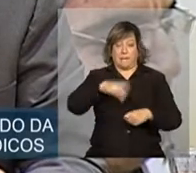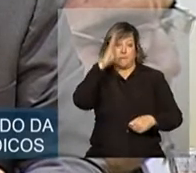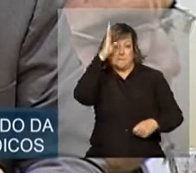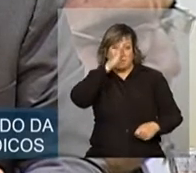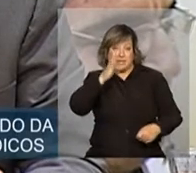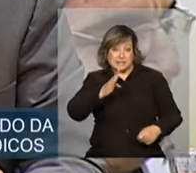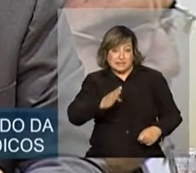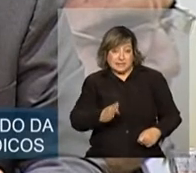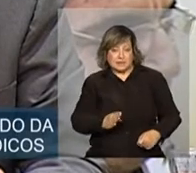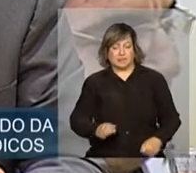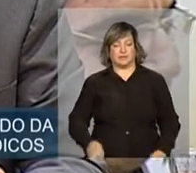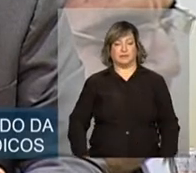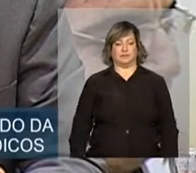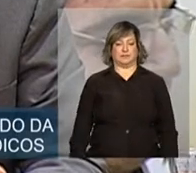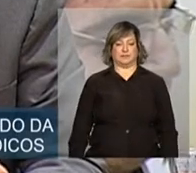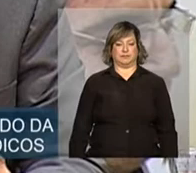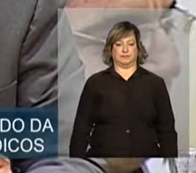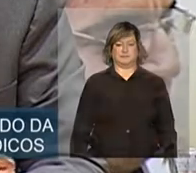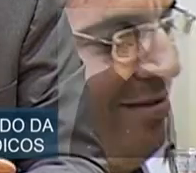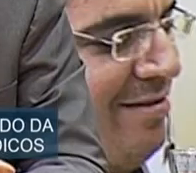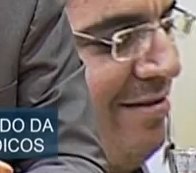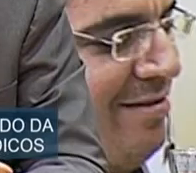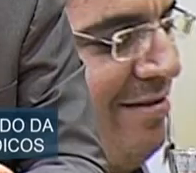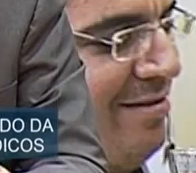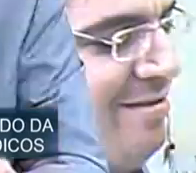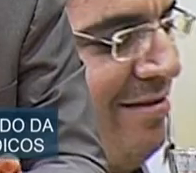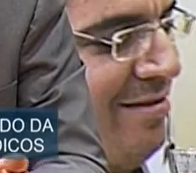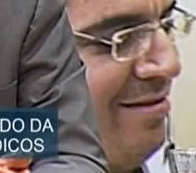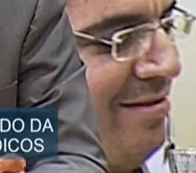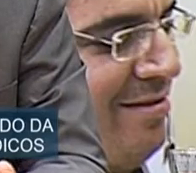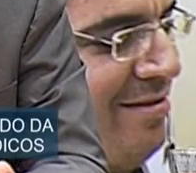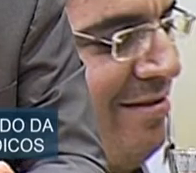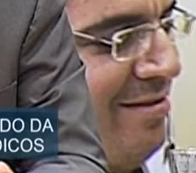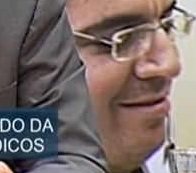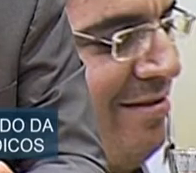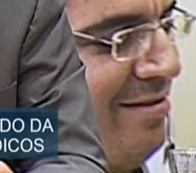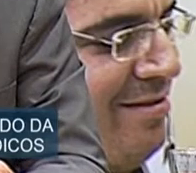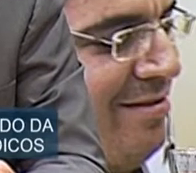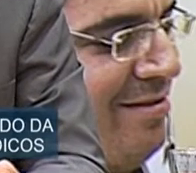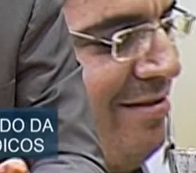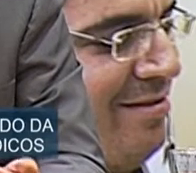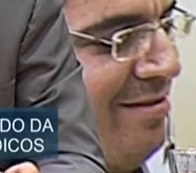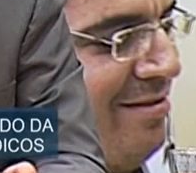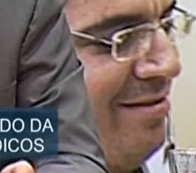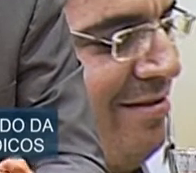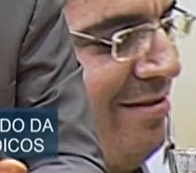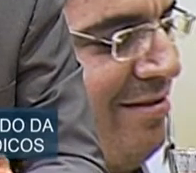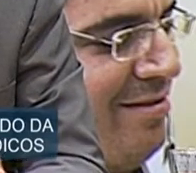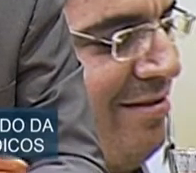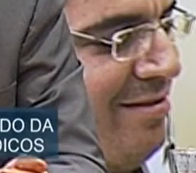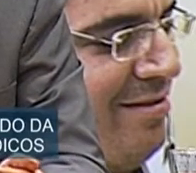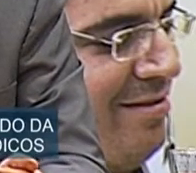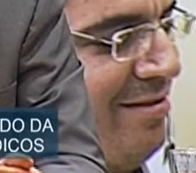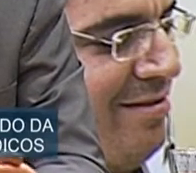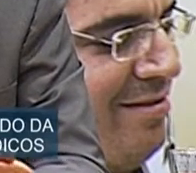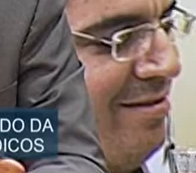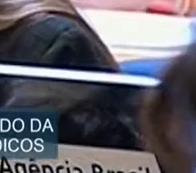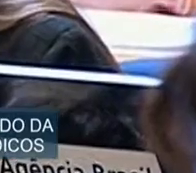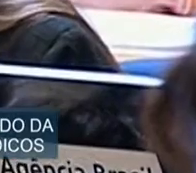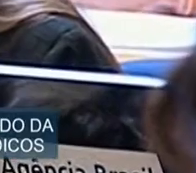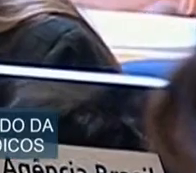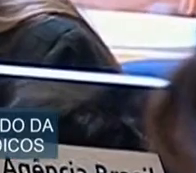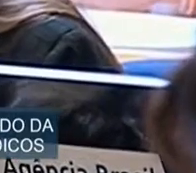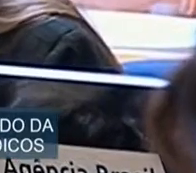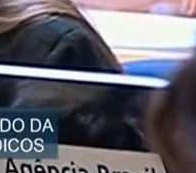no caso do médico que tem registro ncional fora do Brasil que vem com esse visto específico além de reembolsar ele pede